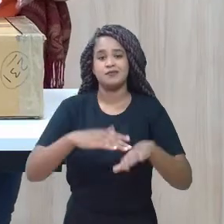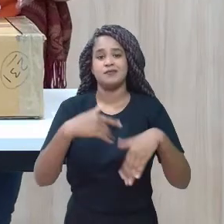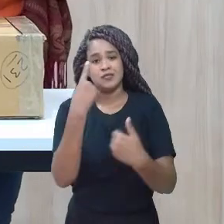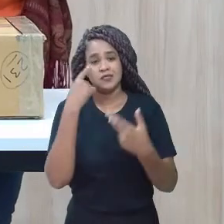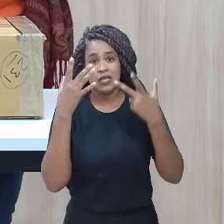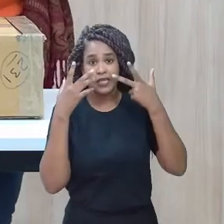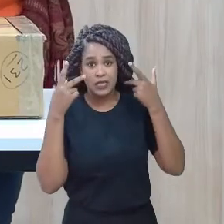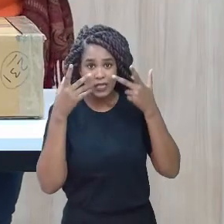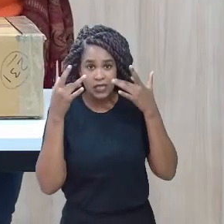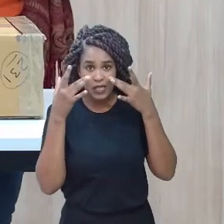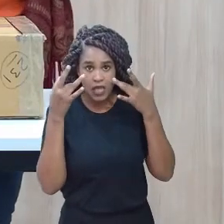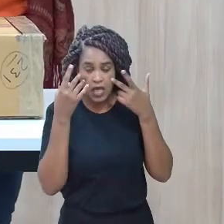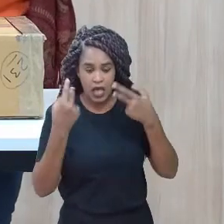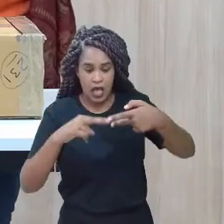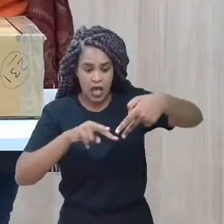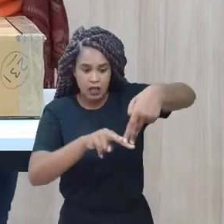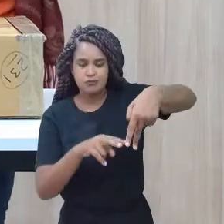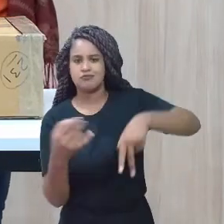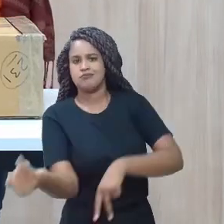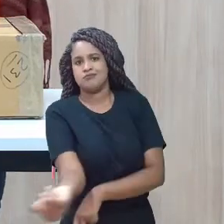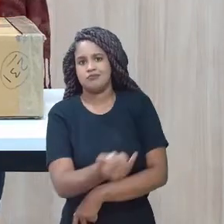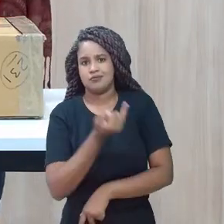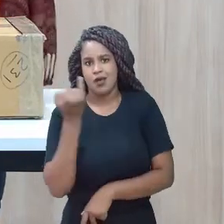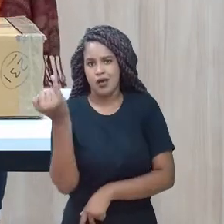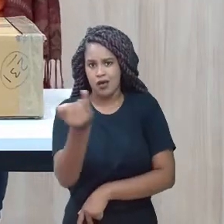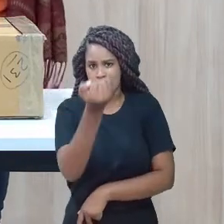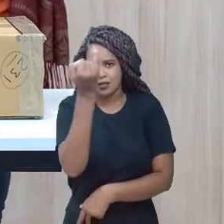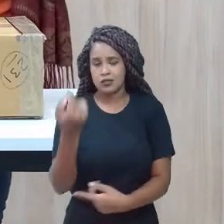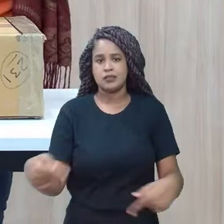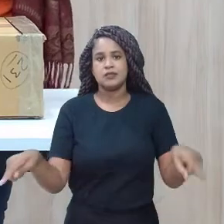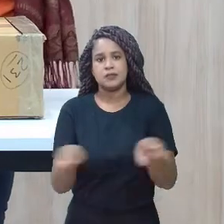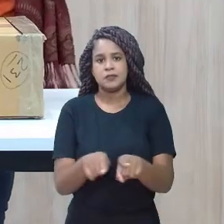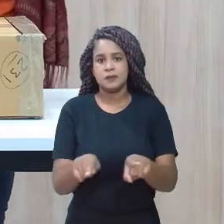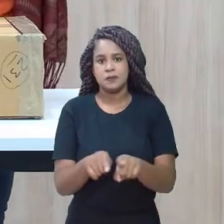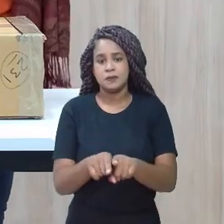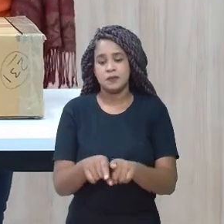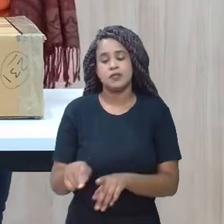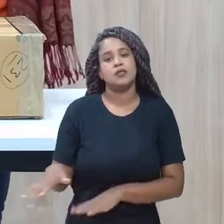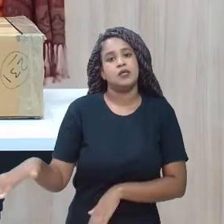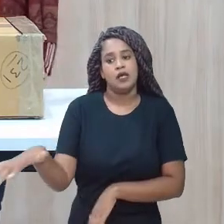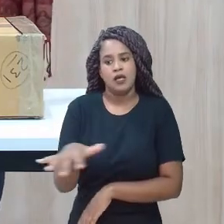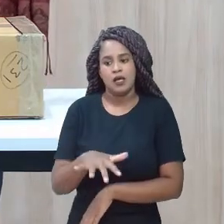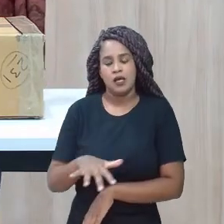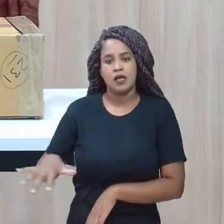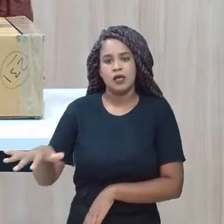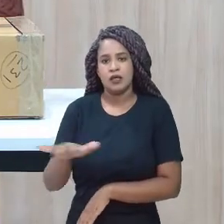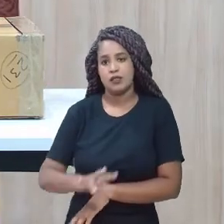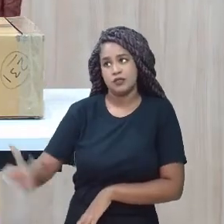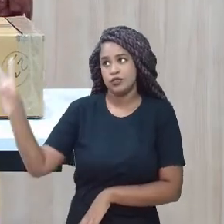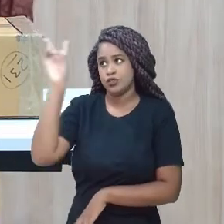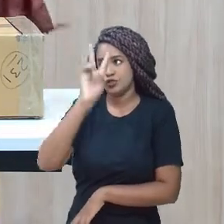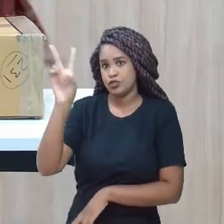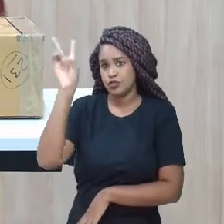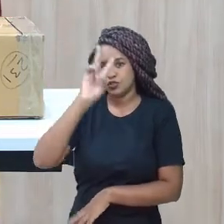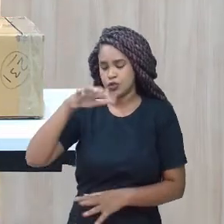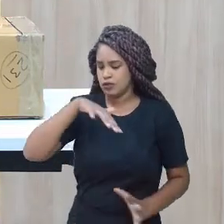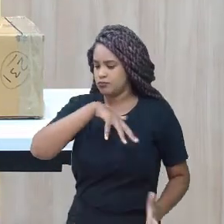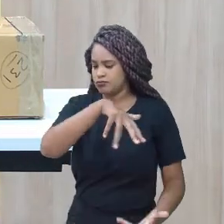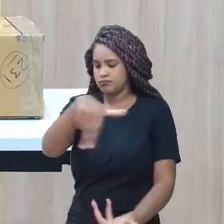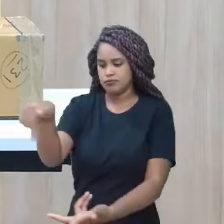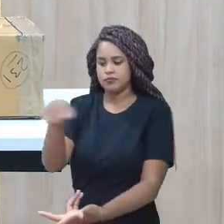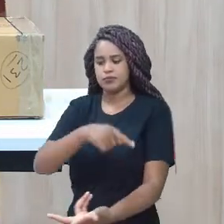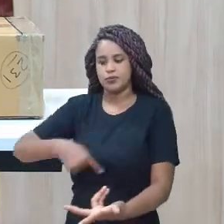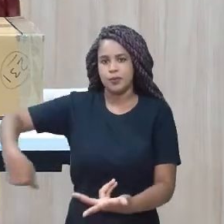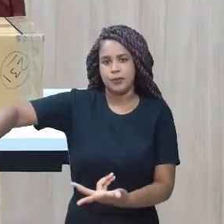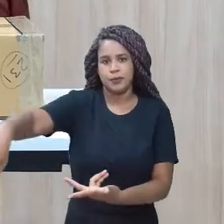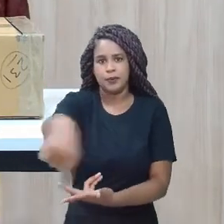ele é tão importante, tão essencial na história na história mundial, né? Na